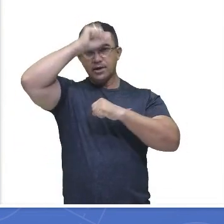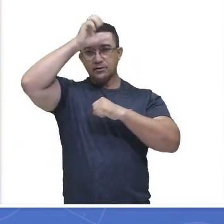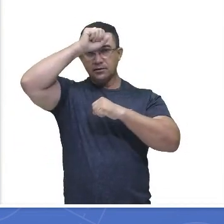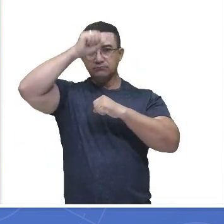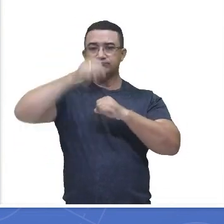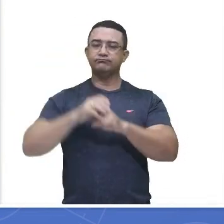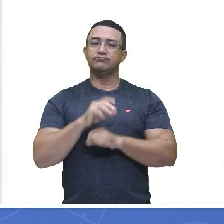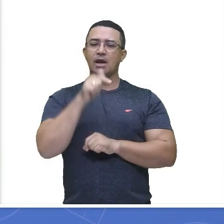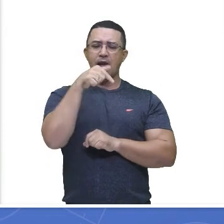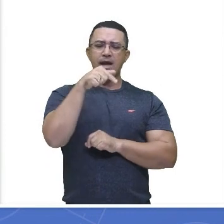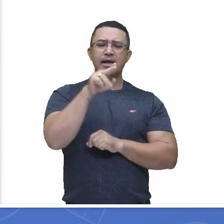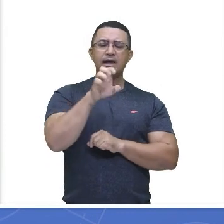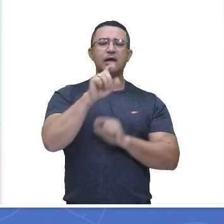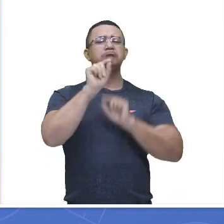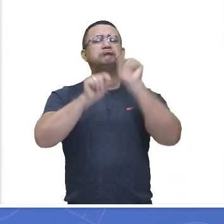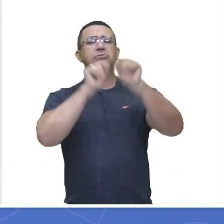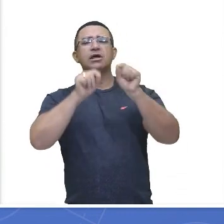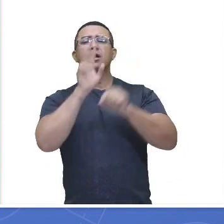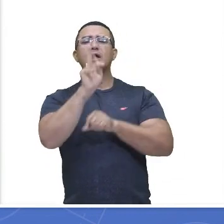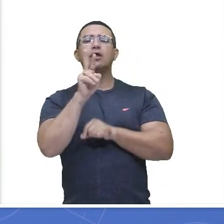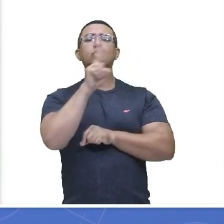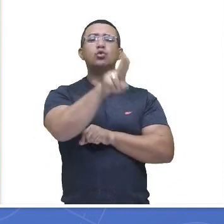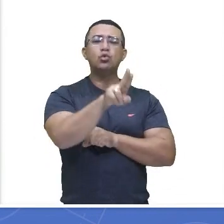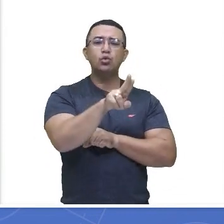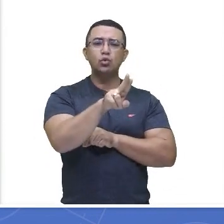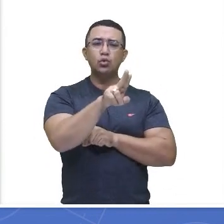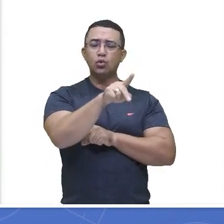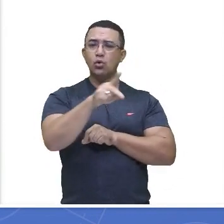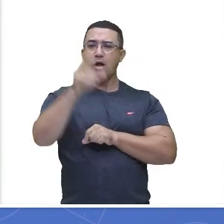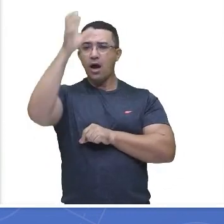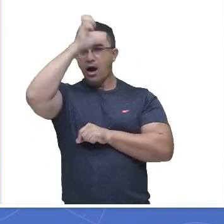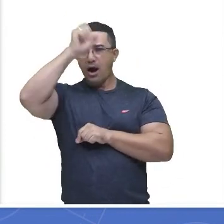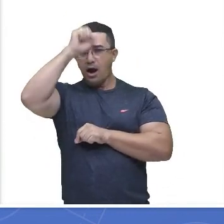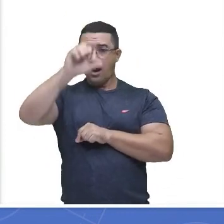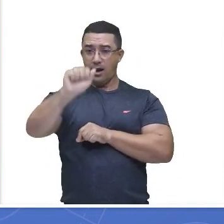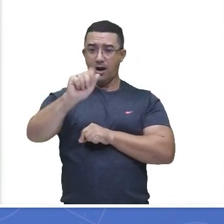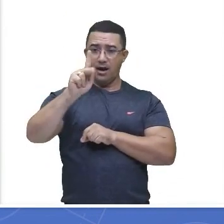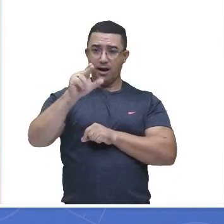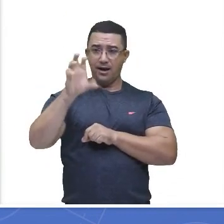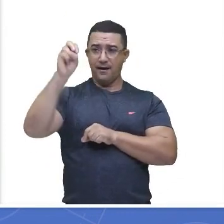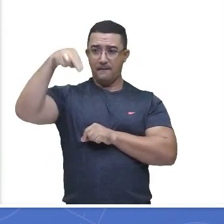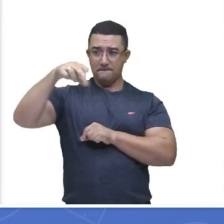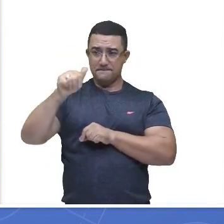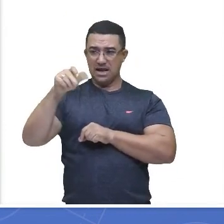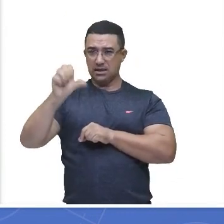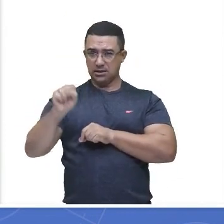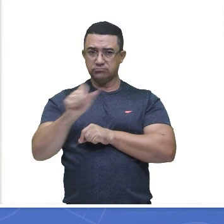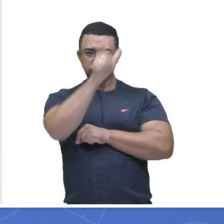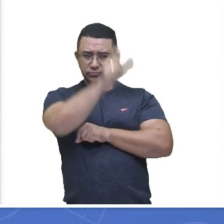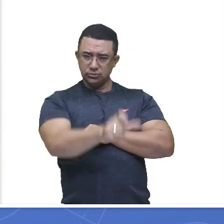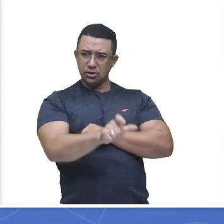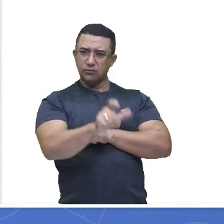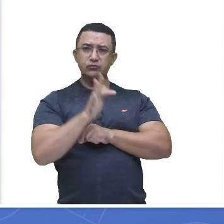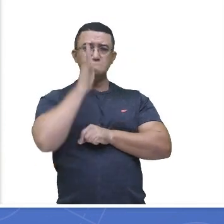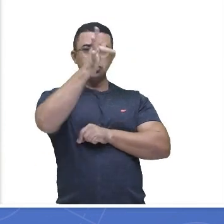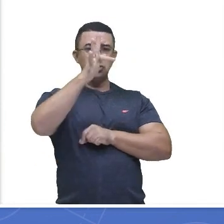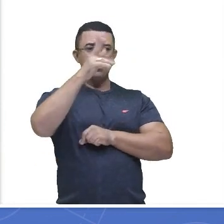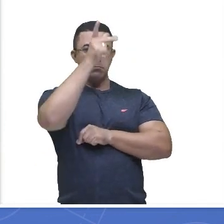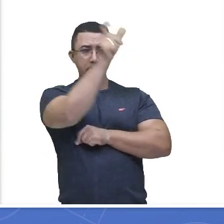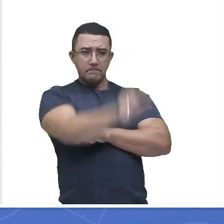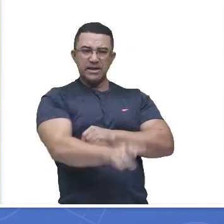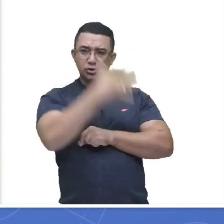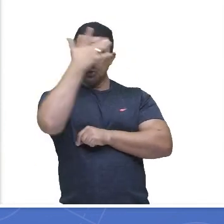verbo aprender, né? Então ficou o quê? Que tu aprendas a ser uma pessoa melhor. Que